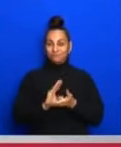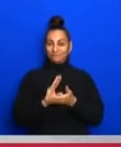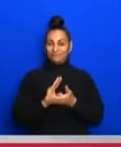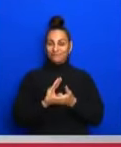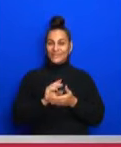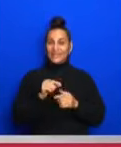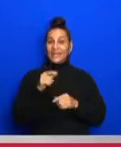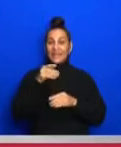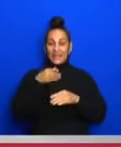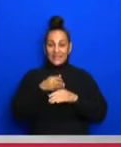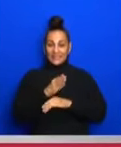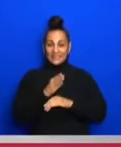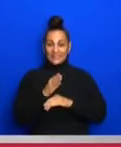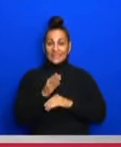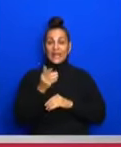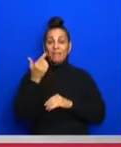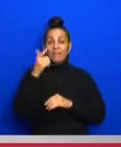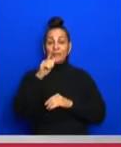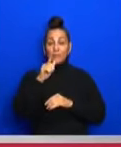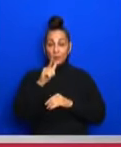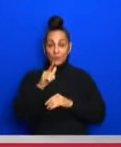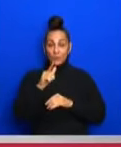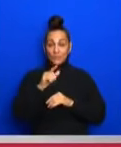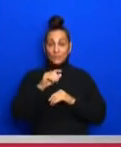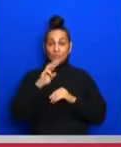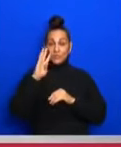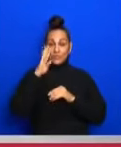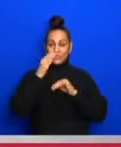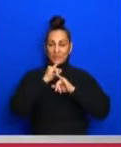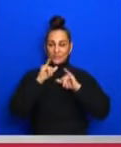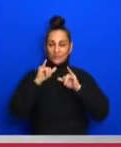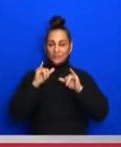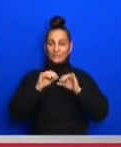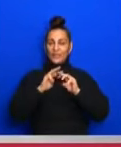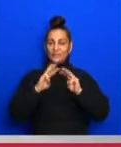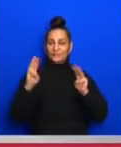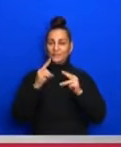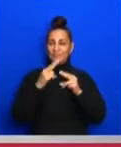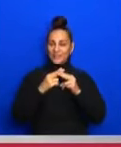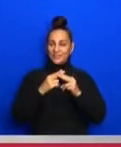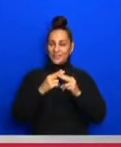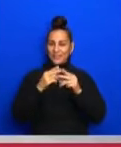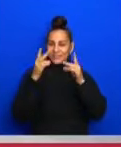acumulado. Basta acessar logo após a apuração loterias.caixa.gov.br.